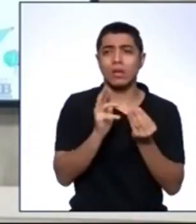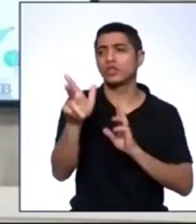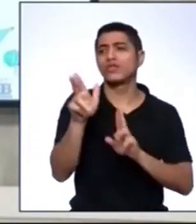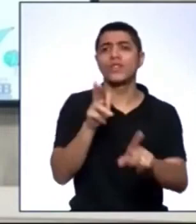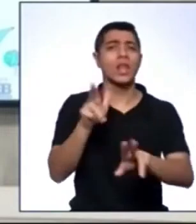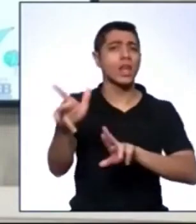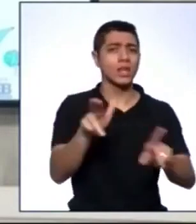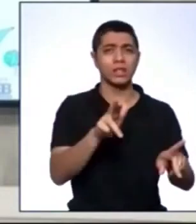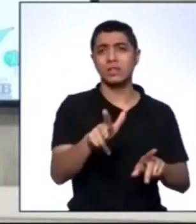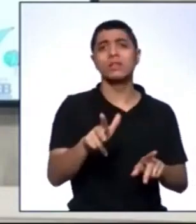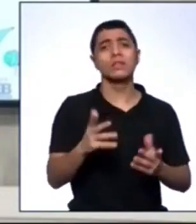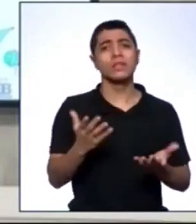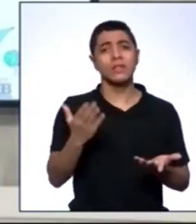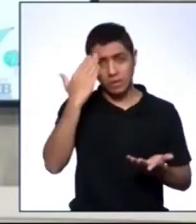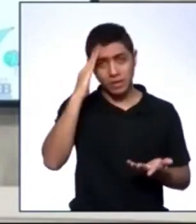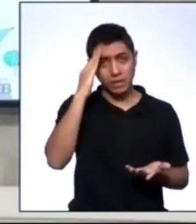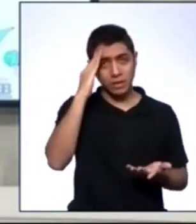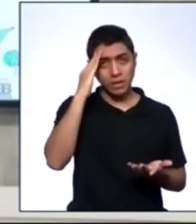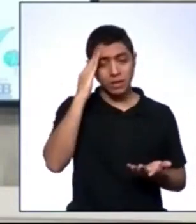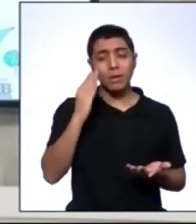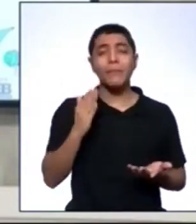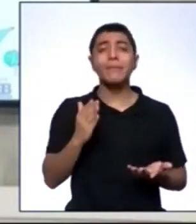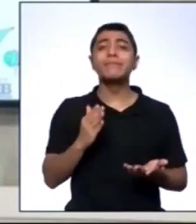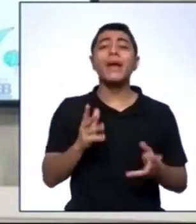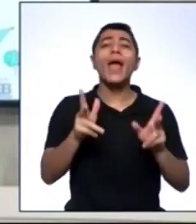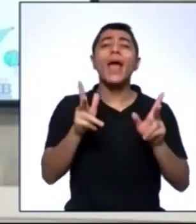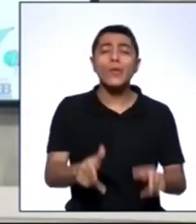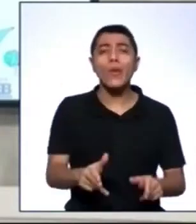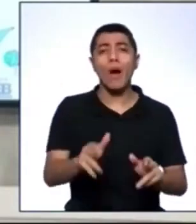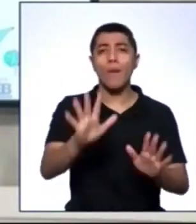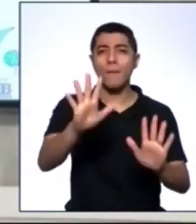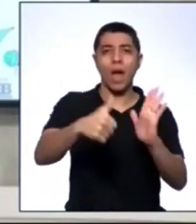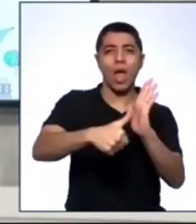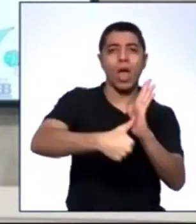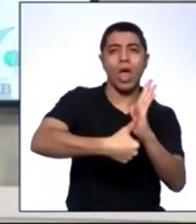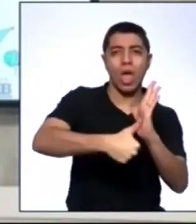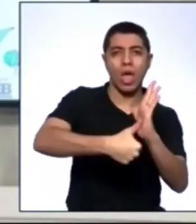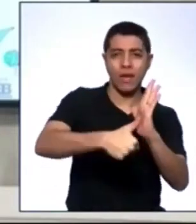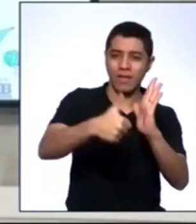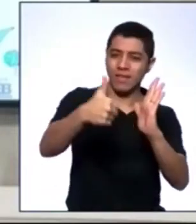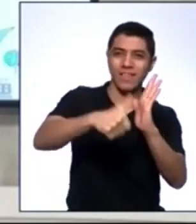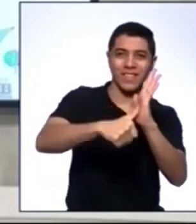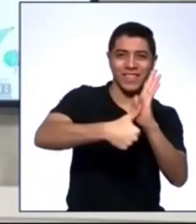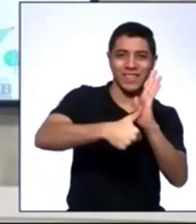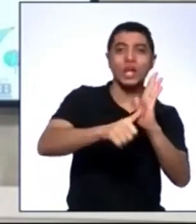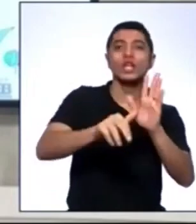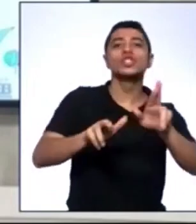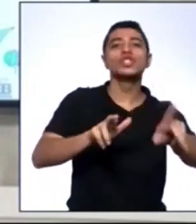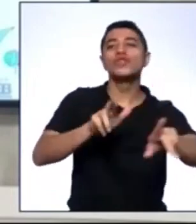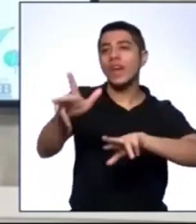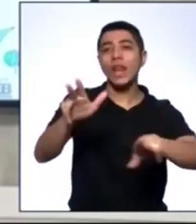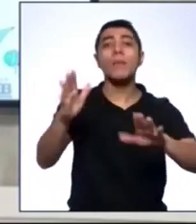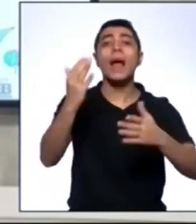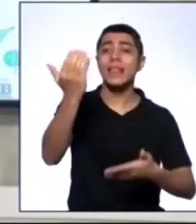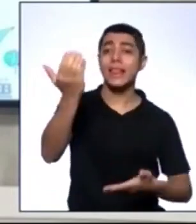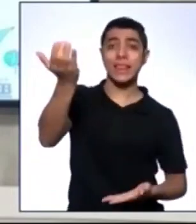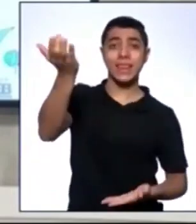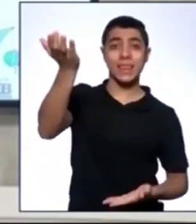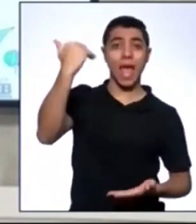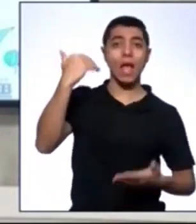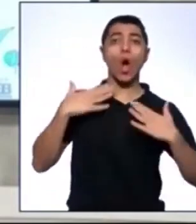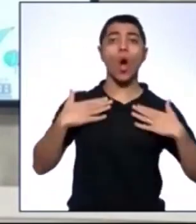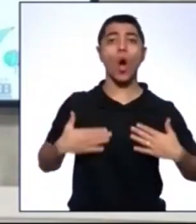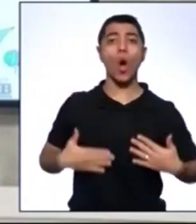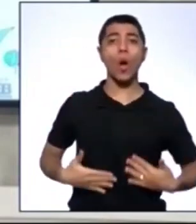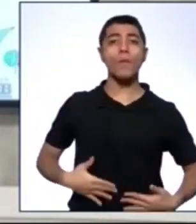do outro. É como se fosse a impressão digital molecular. Só que o teste de DNA, ele tem um